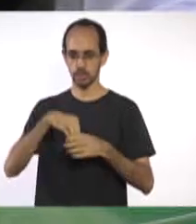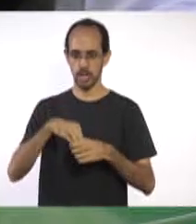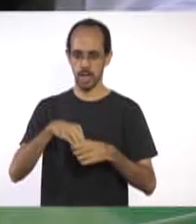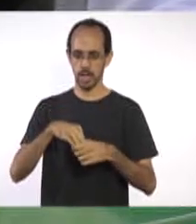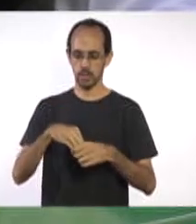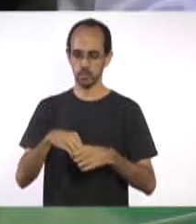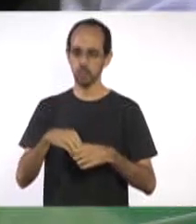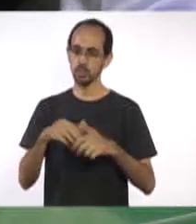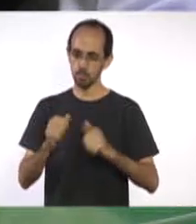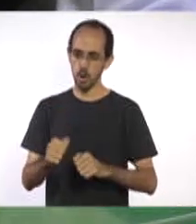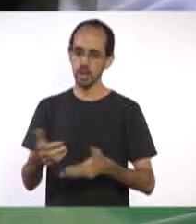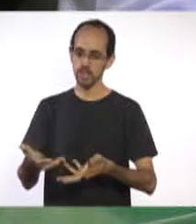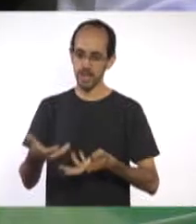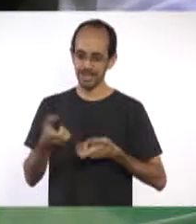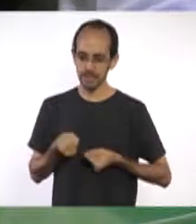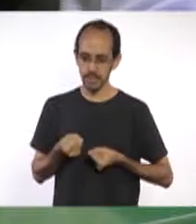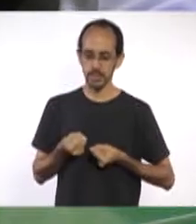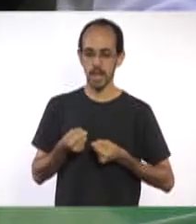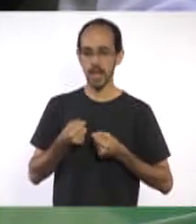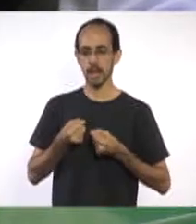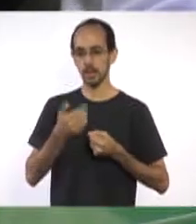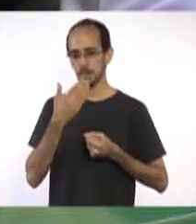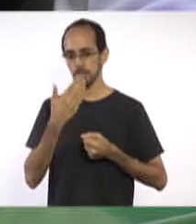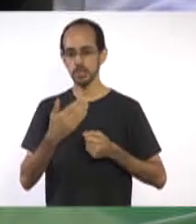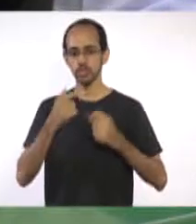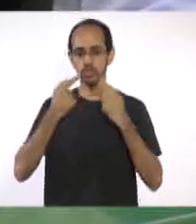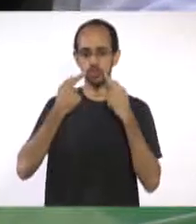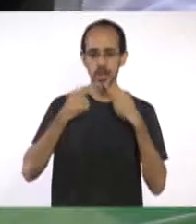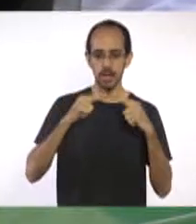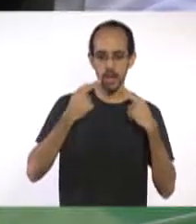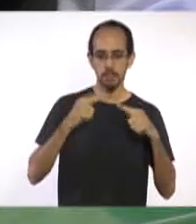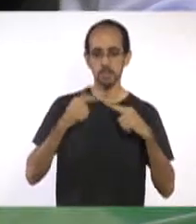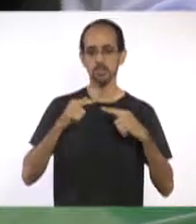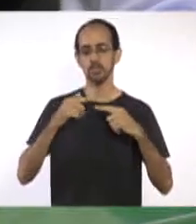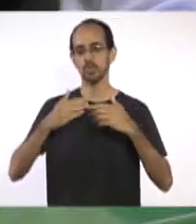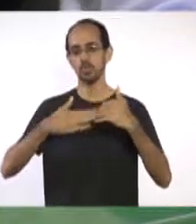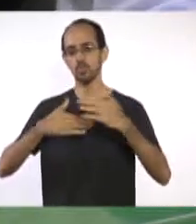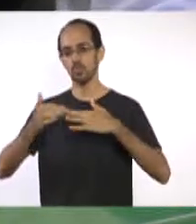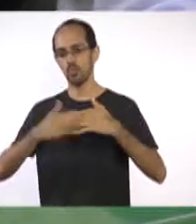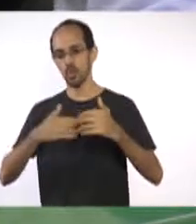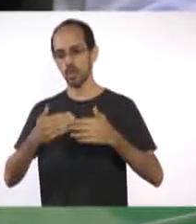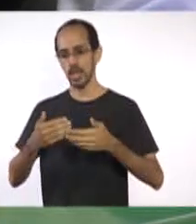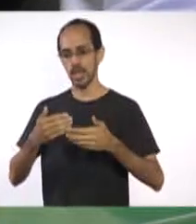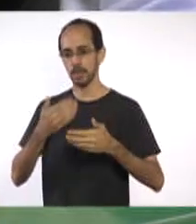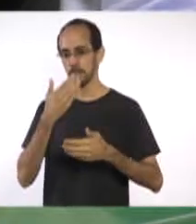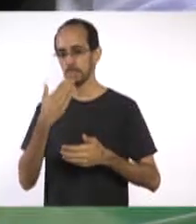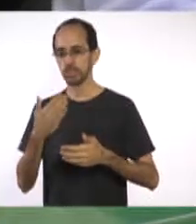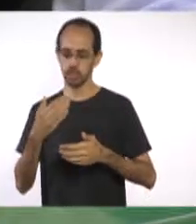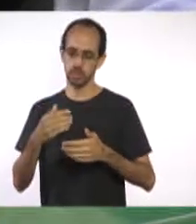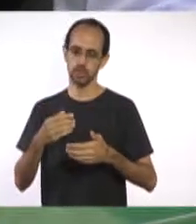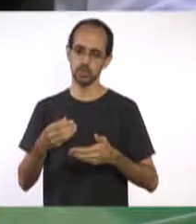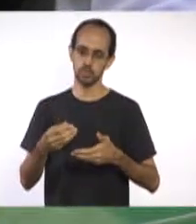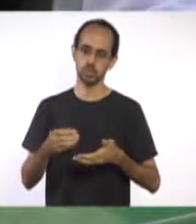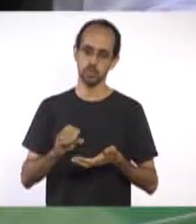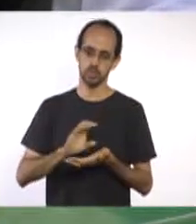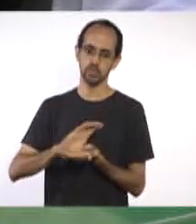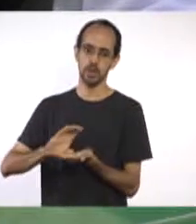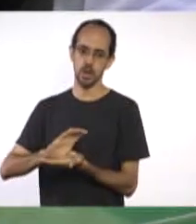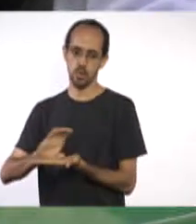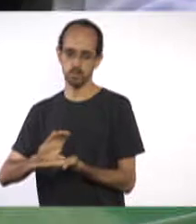petições, reclamações, enfim, qualquer modalidade de solicitação que se encaminha a ela. No presente caso, a gente está diante de